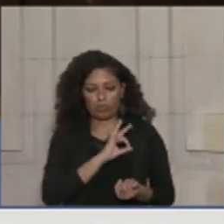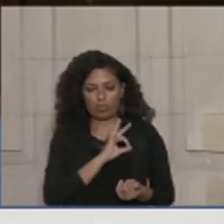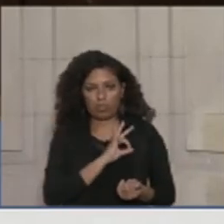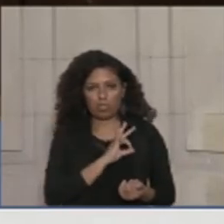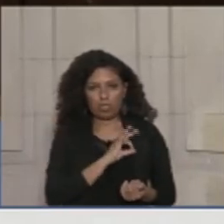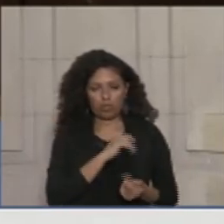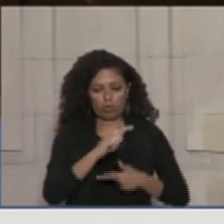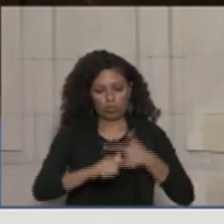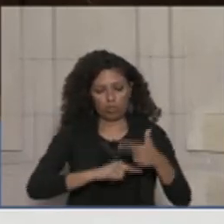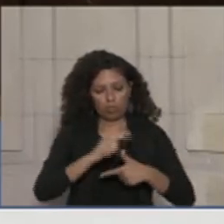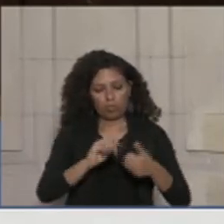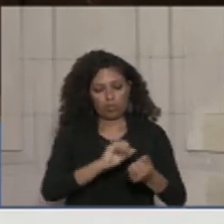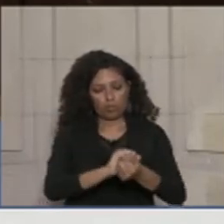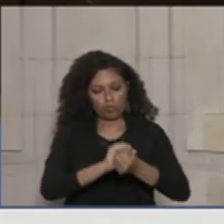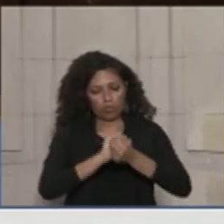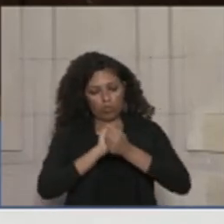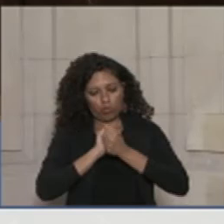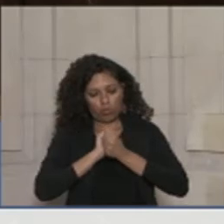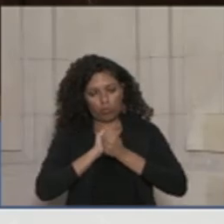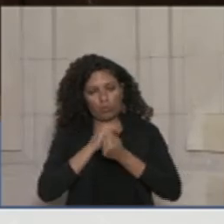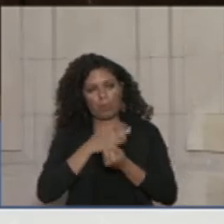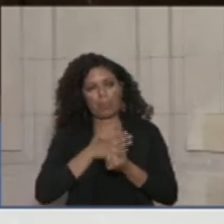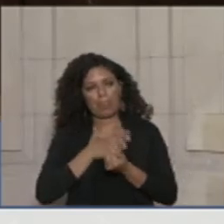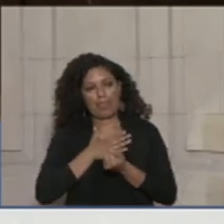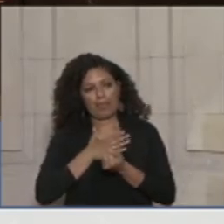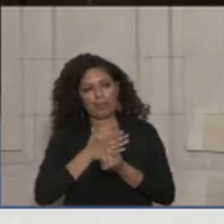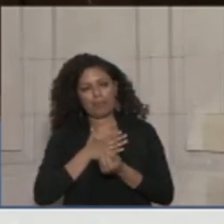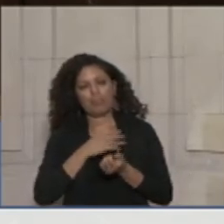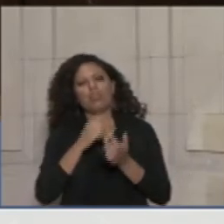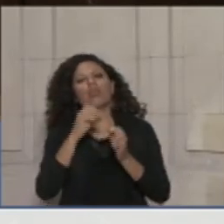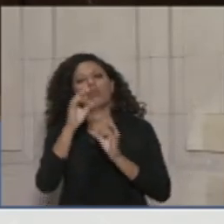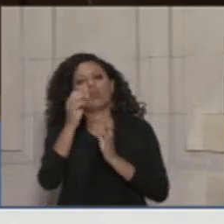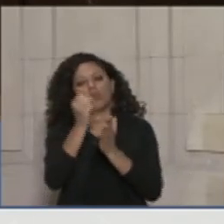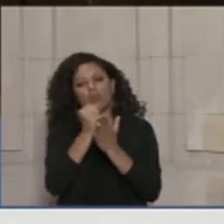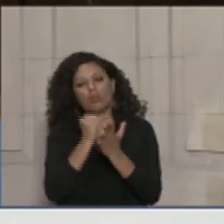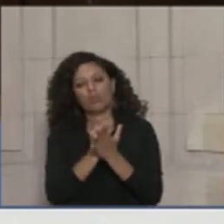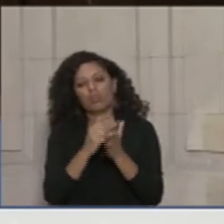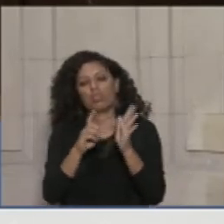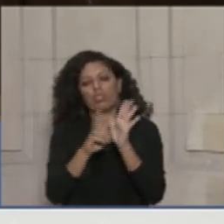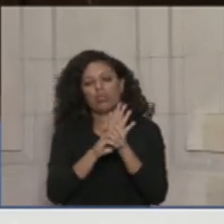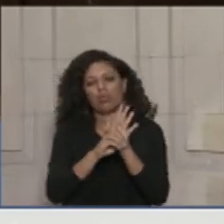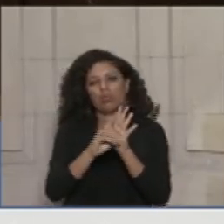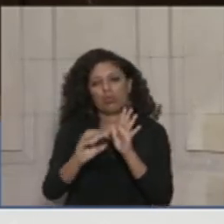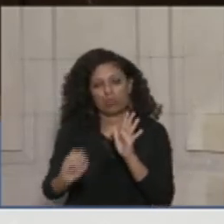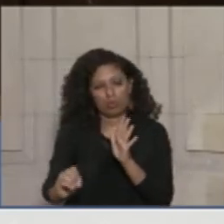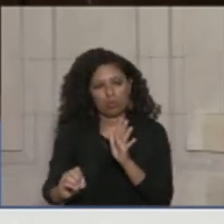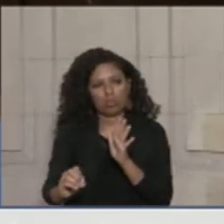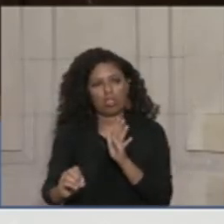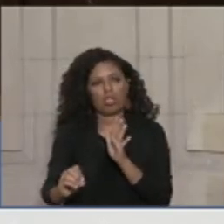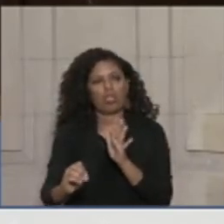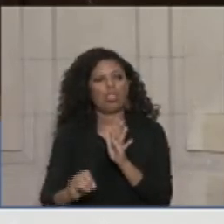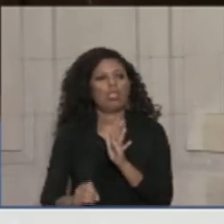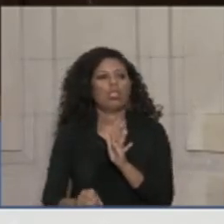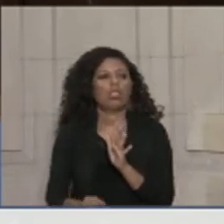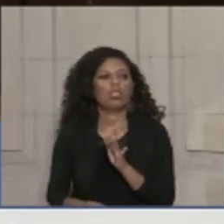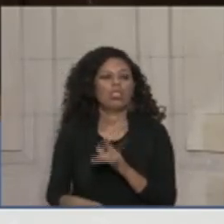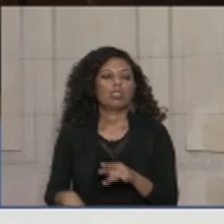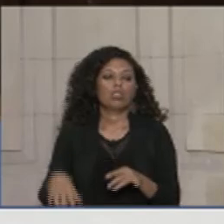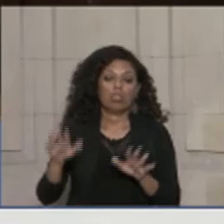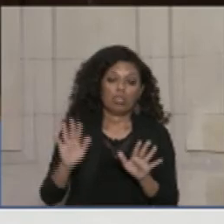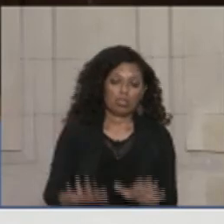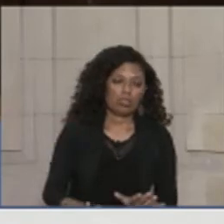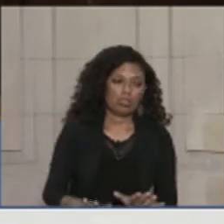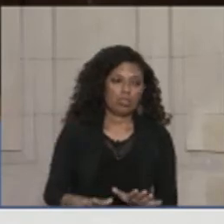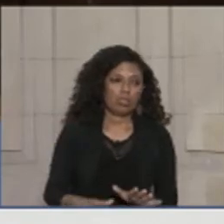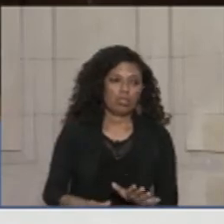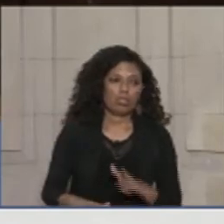cedidos formalmente ao meu gabinete, publicação em Diário Oficial, nomeados no meu gabinete. E aqui